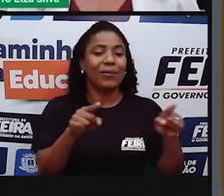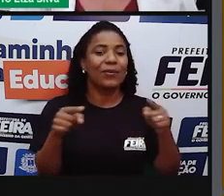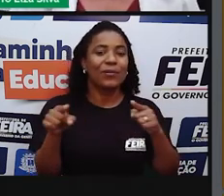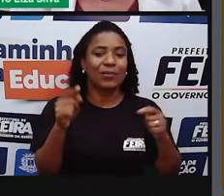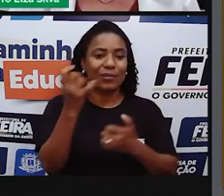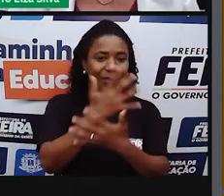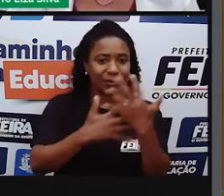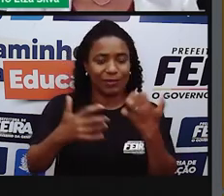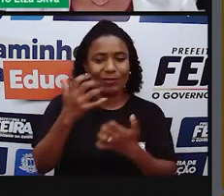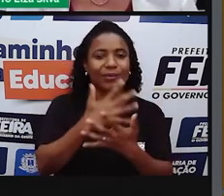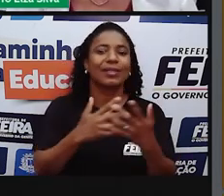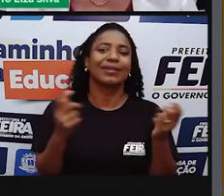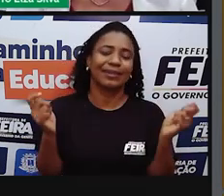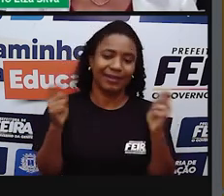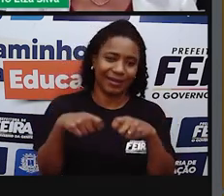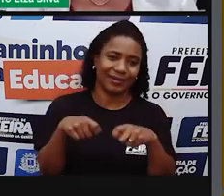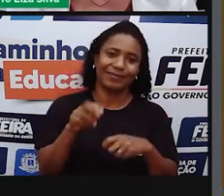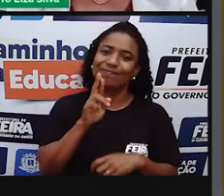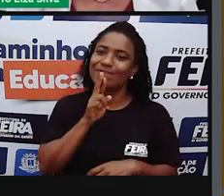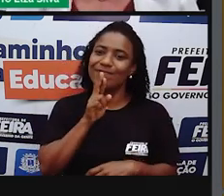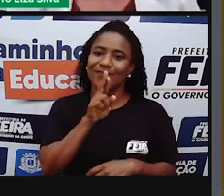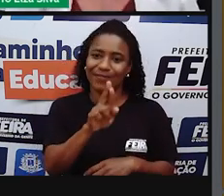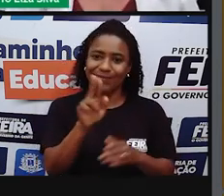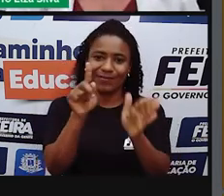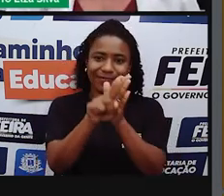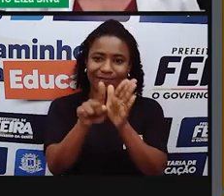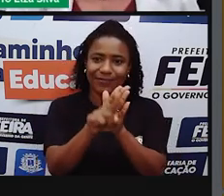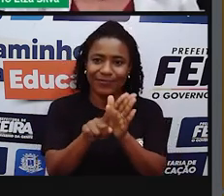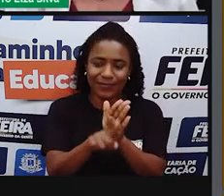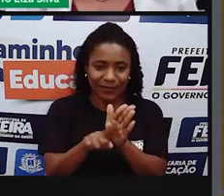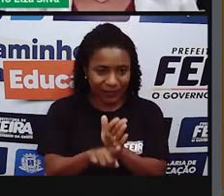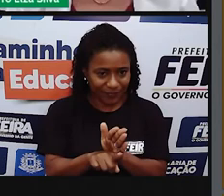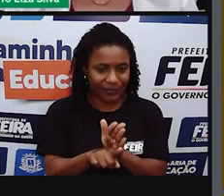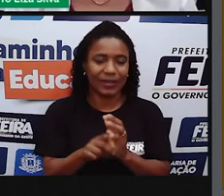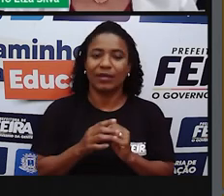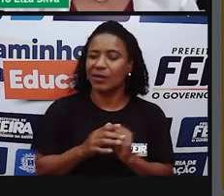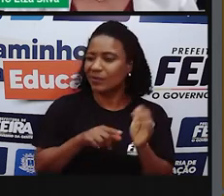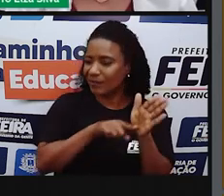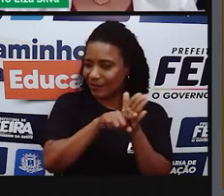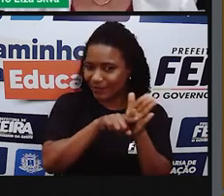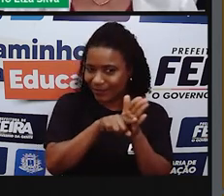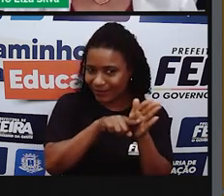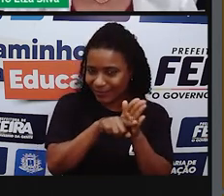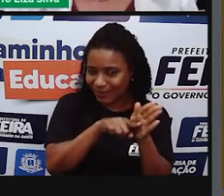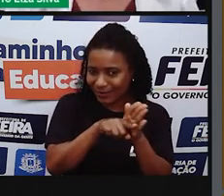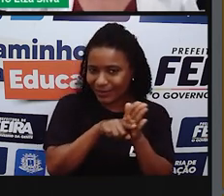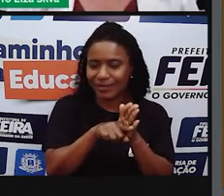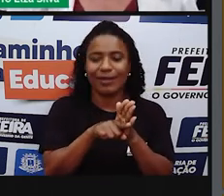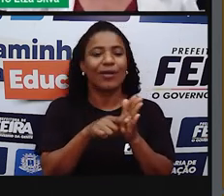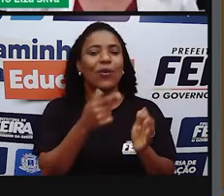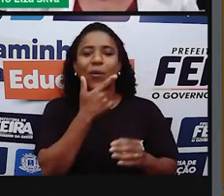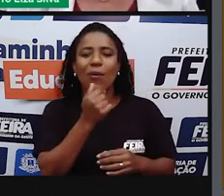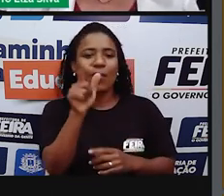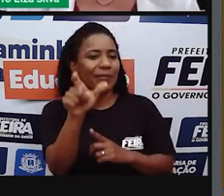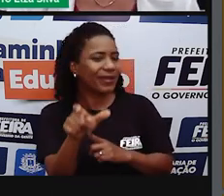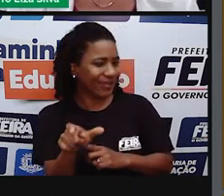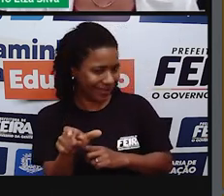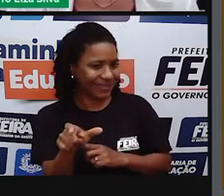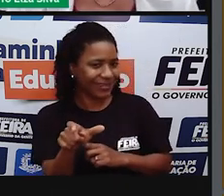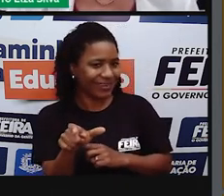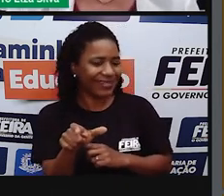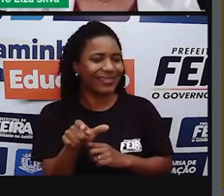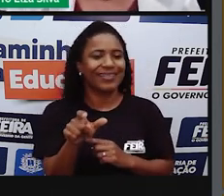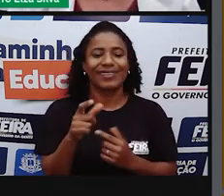aos questionamentos ao lado. Pesquise sobre o nigeriano Fela Kuti, descubra seus ideais de